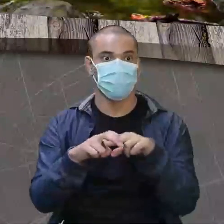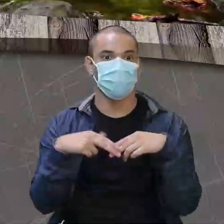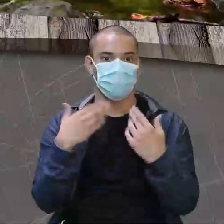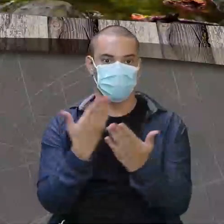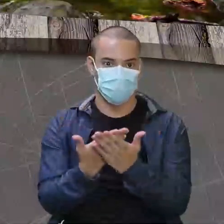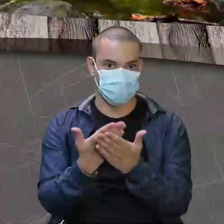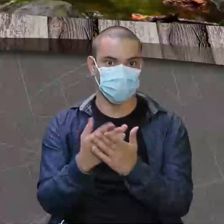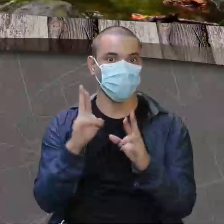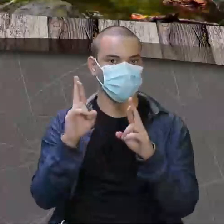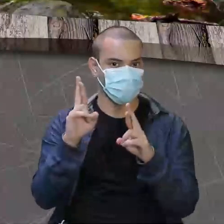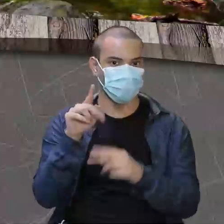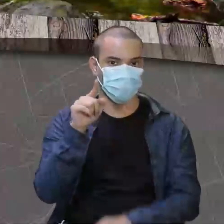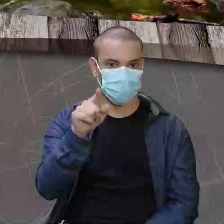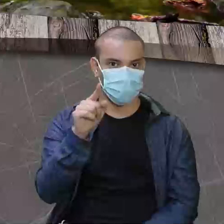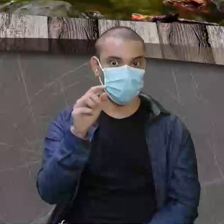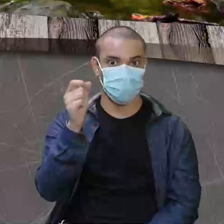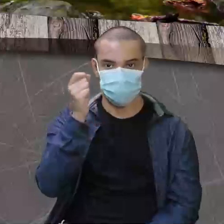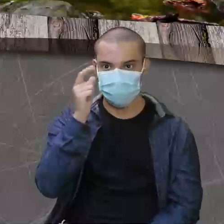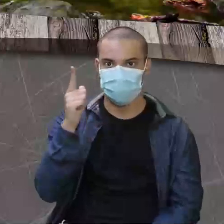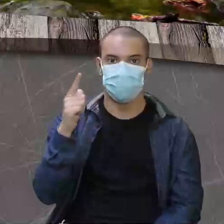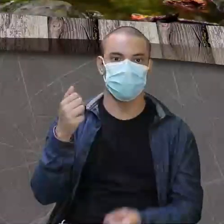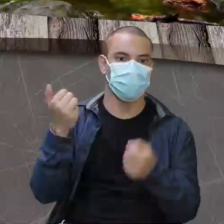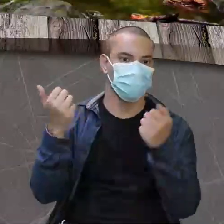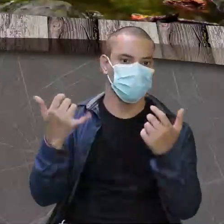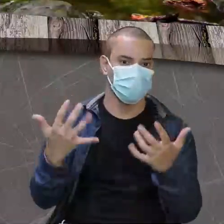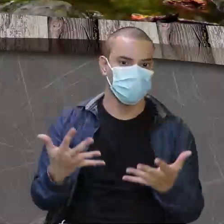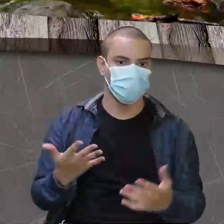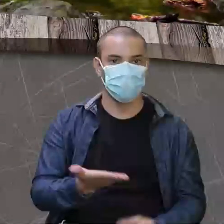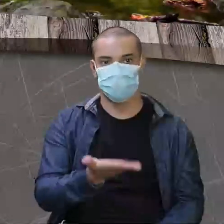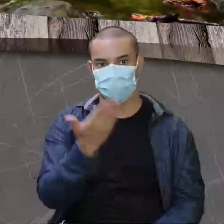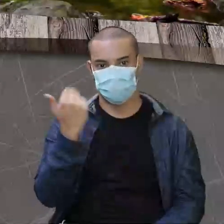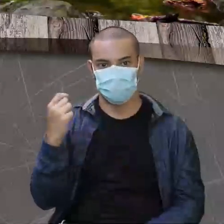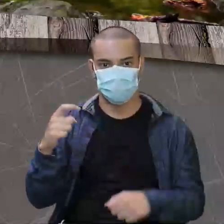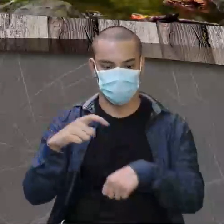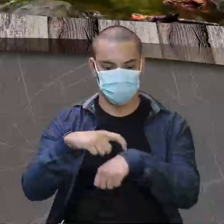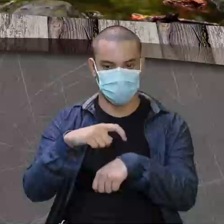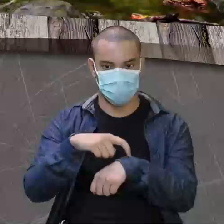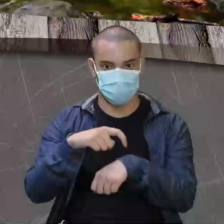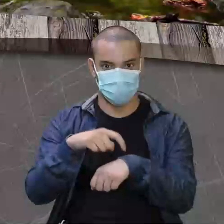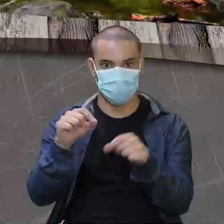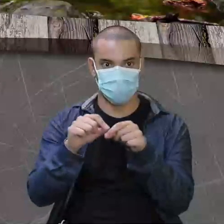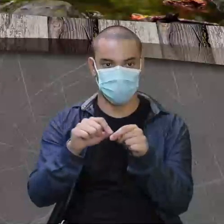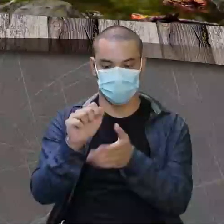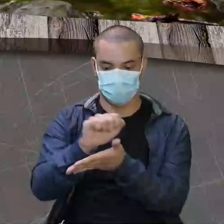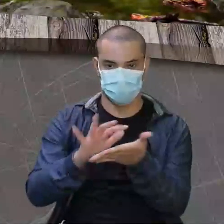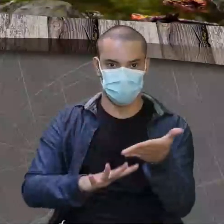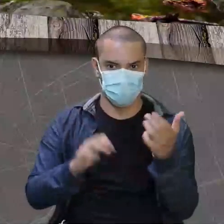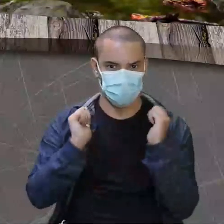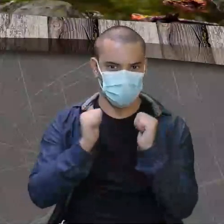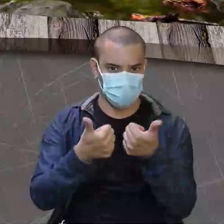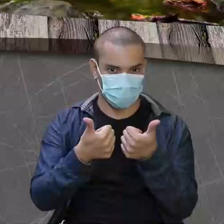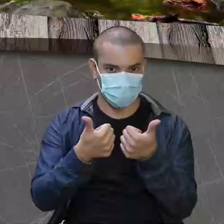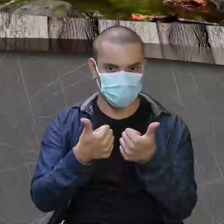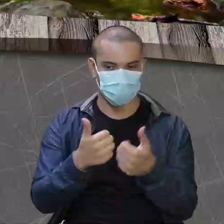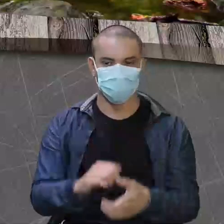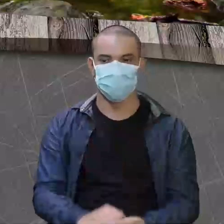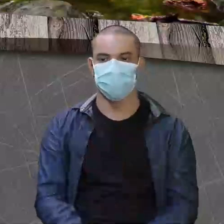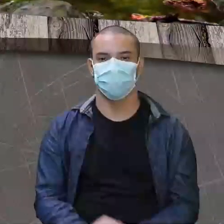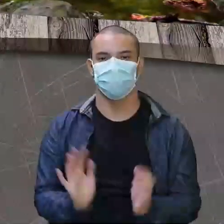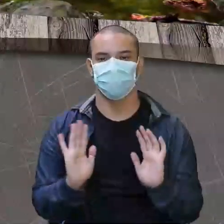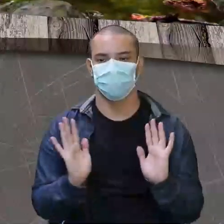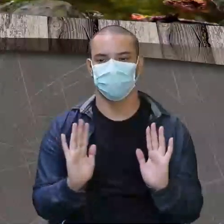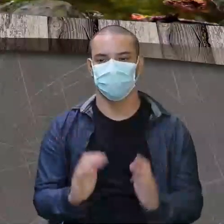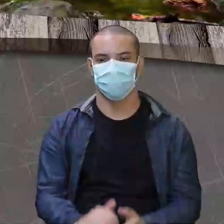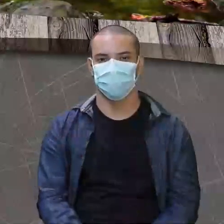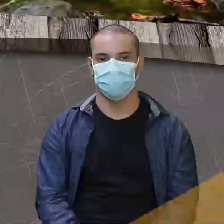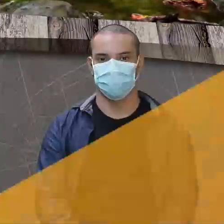nossa aula. Espero que você tenha se ligado bem e a gente dá aquele timezinho para você fazer a sua atividade, beleza? Até lá. Tchau, tchau.